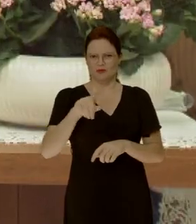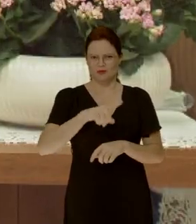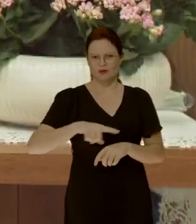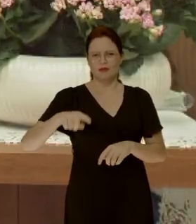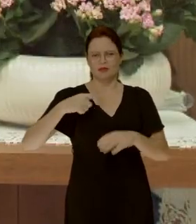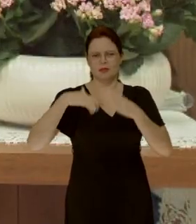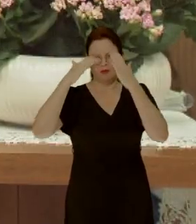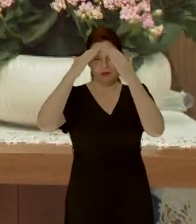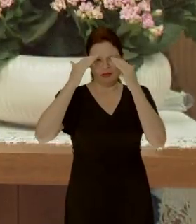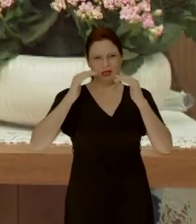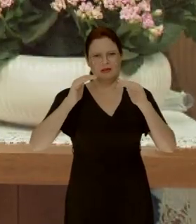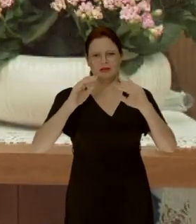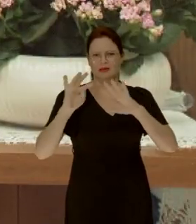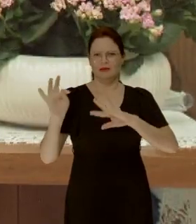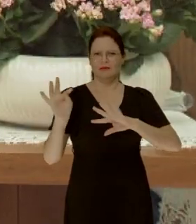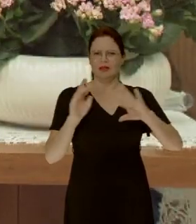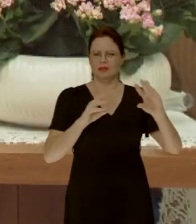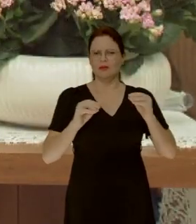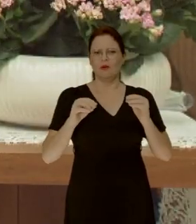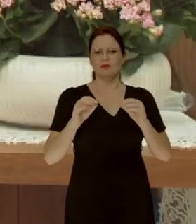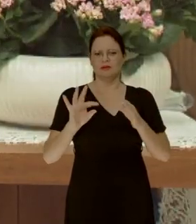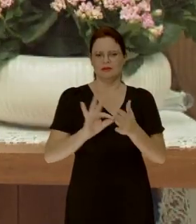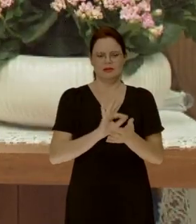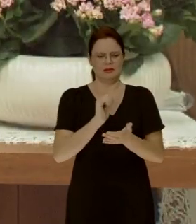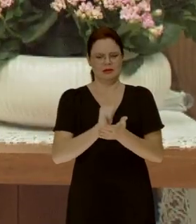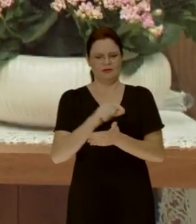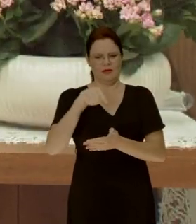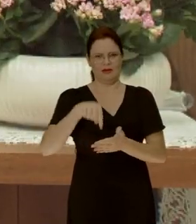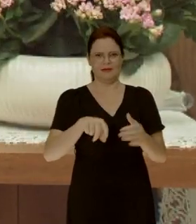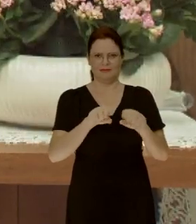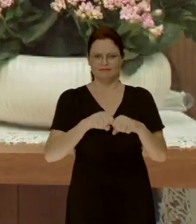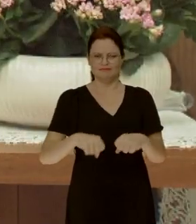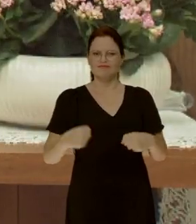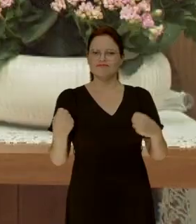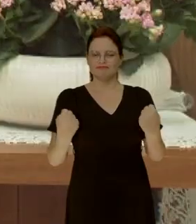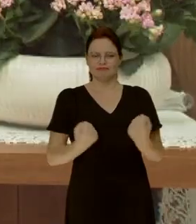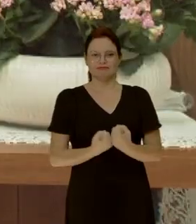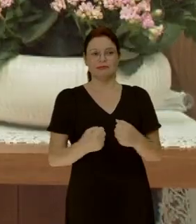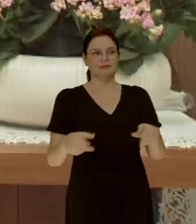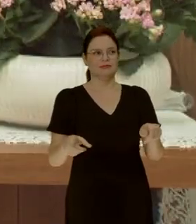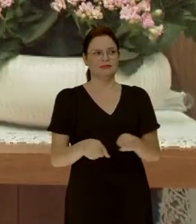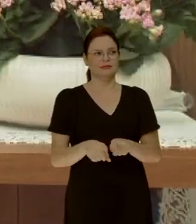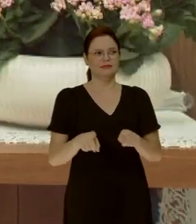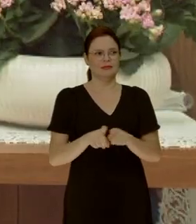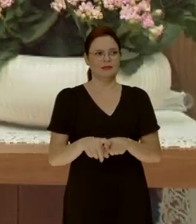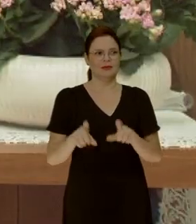ao chamado, ao convite para estar a essa reunião, dizendo que